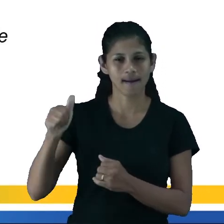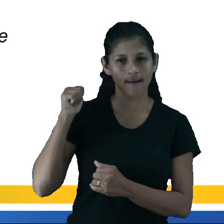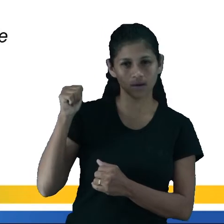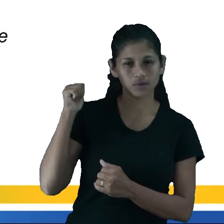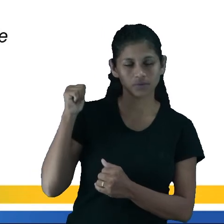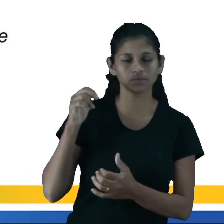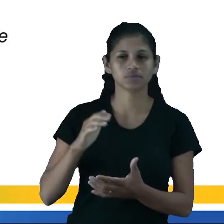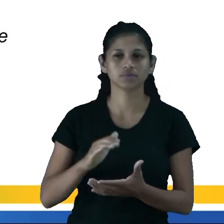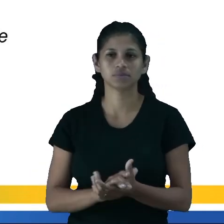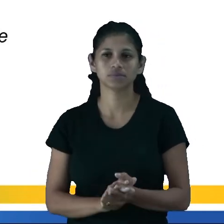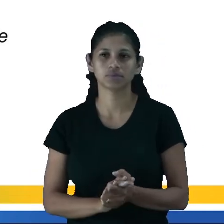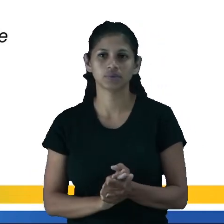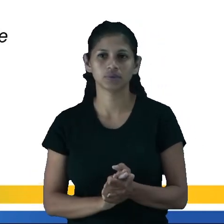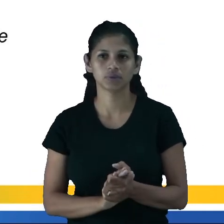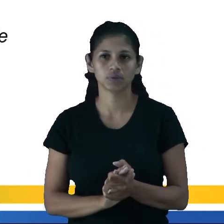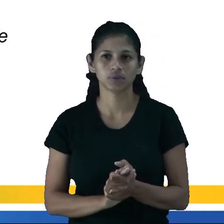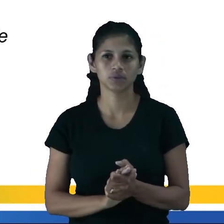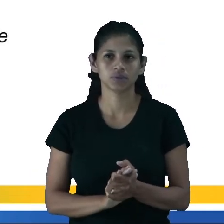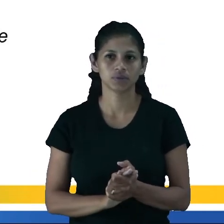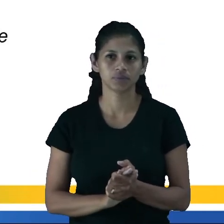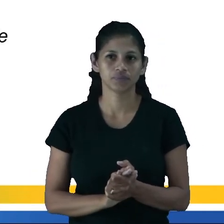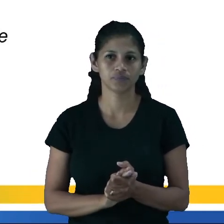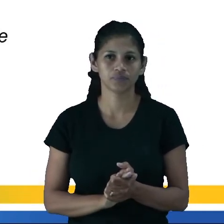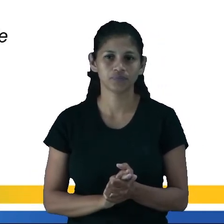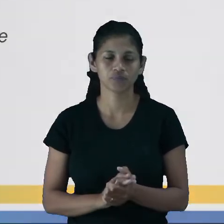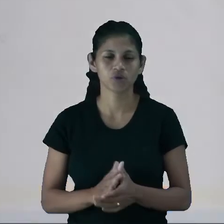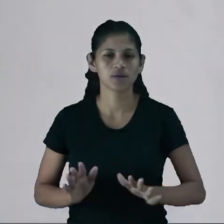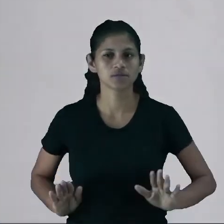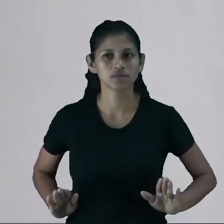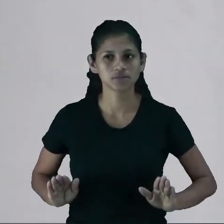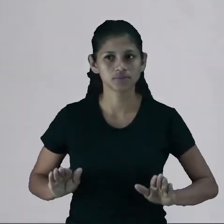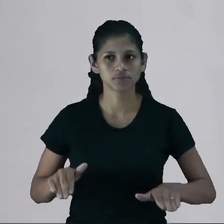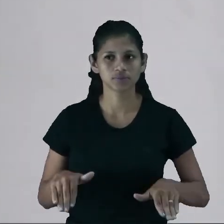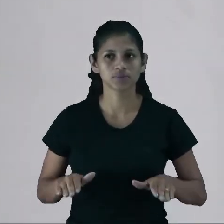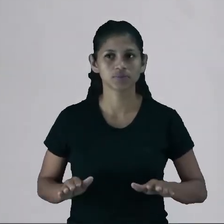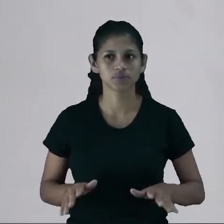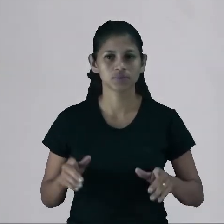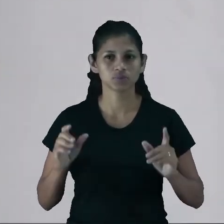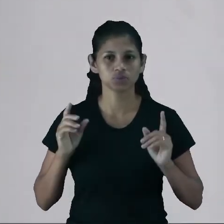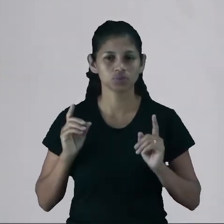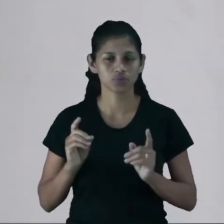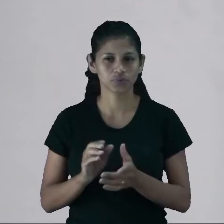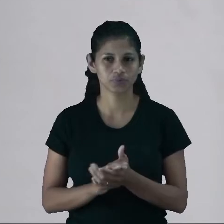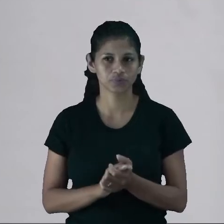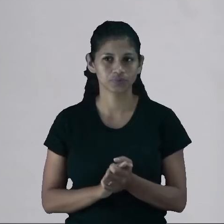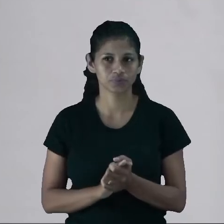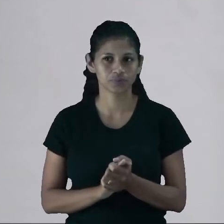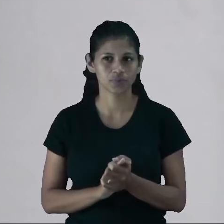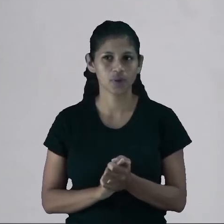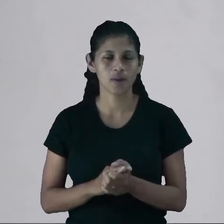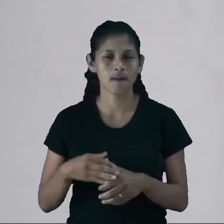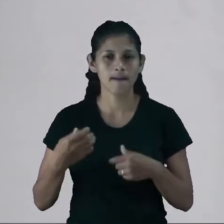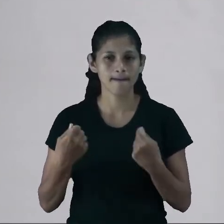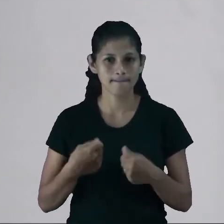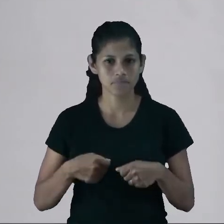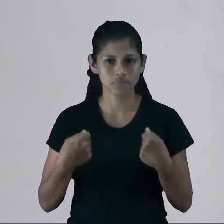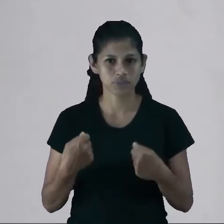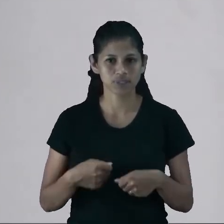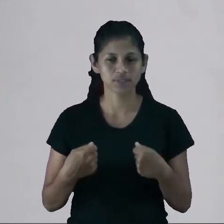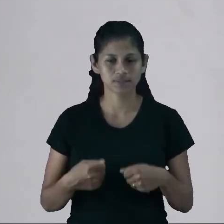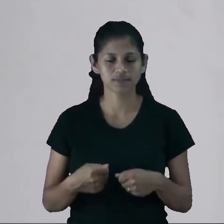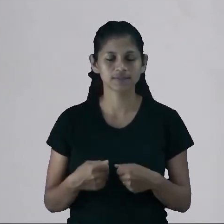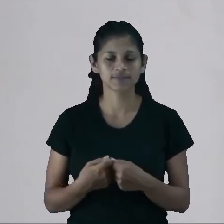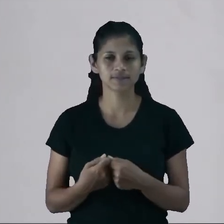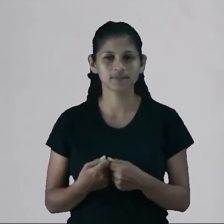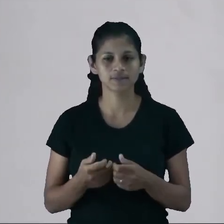sinalização de trânsito. Lembrando aí, né, que os cadeirantes, as pessoas que precisam aí, né, de uma acessibilidade também,